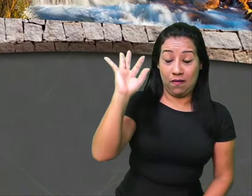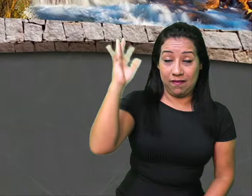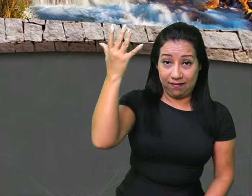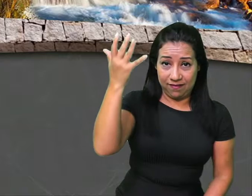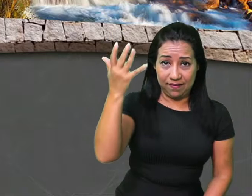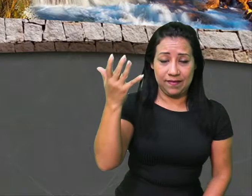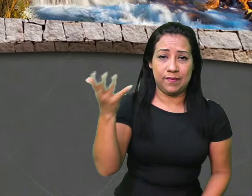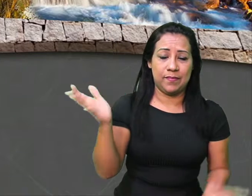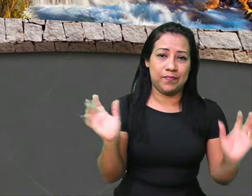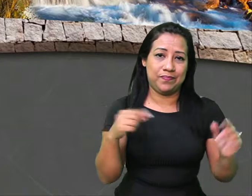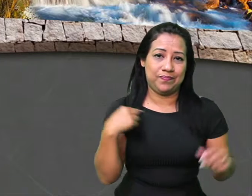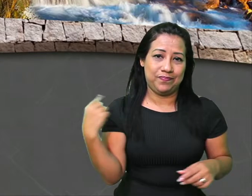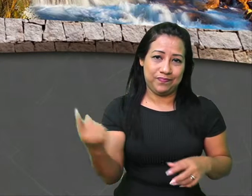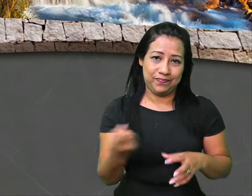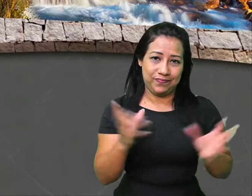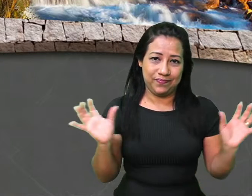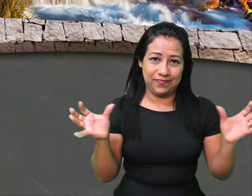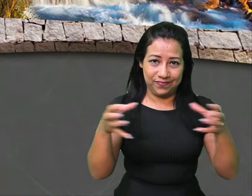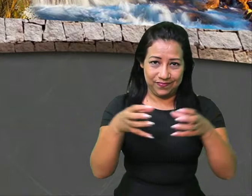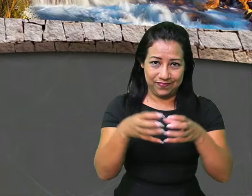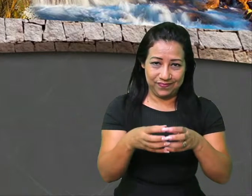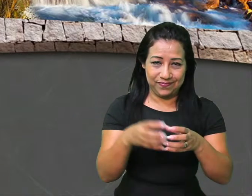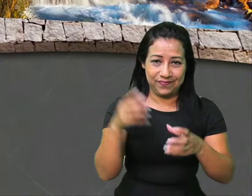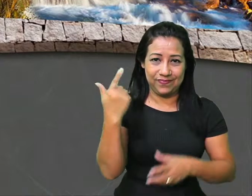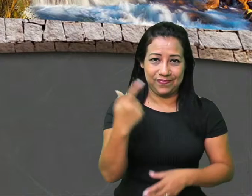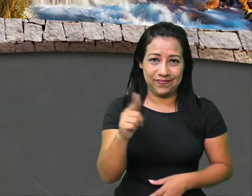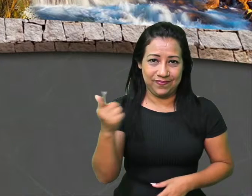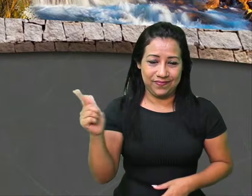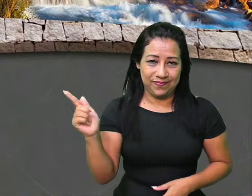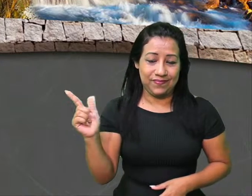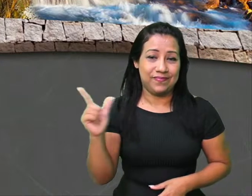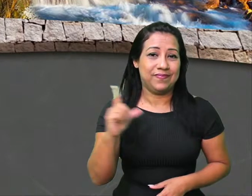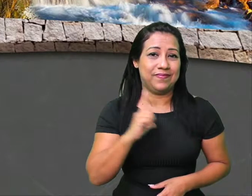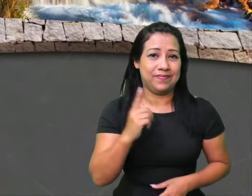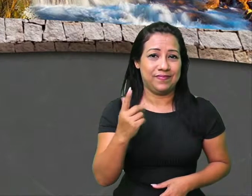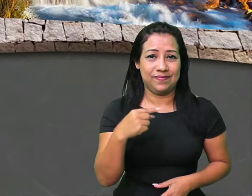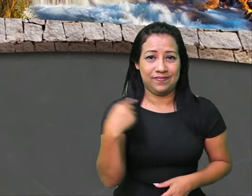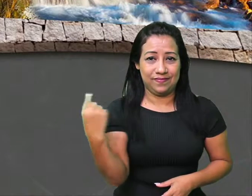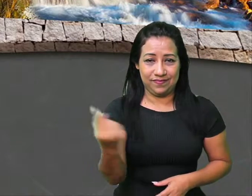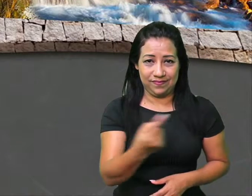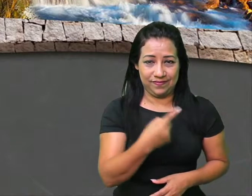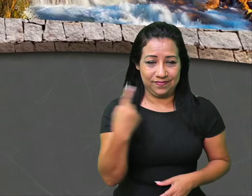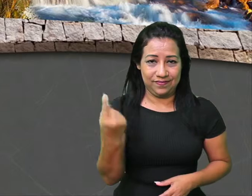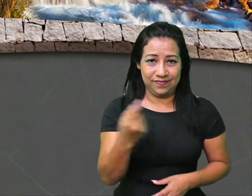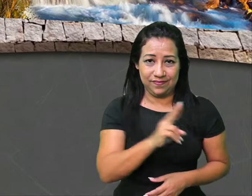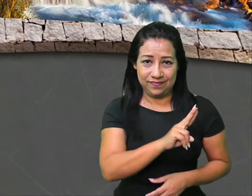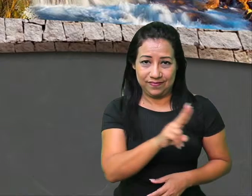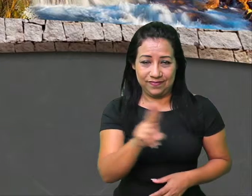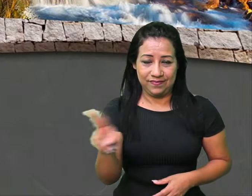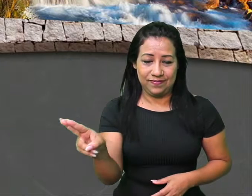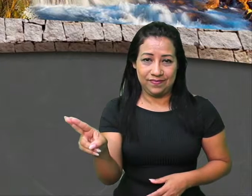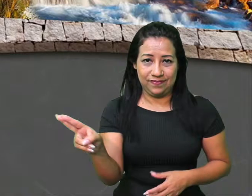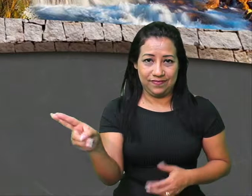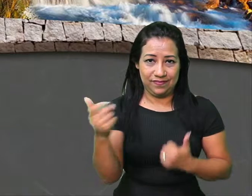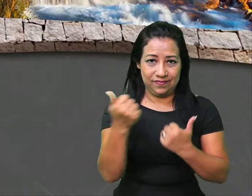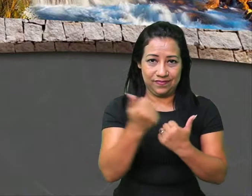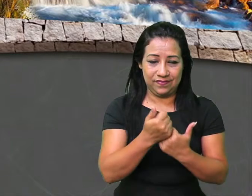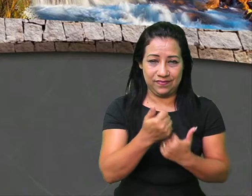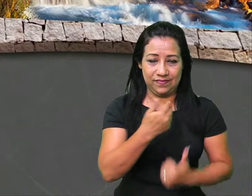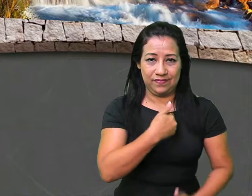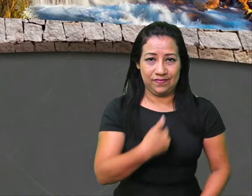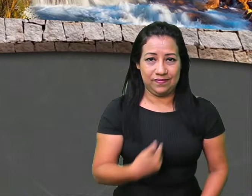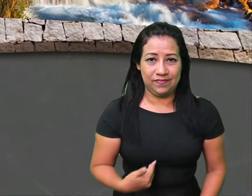de geografia, estamos aqui em nome do governo do estado de Rondônia,